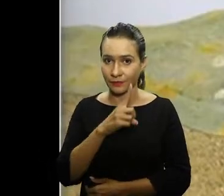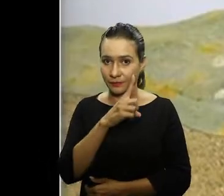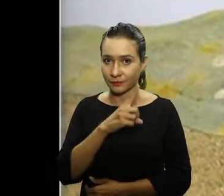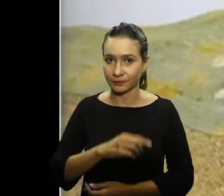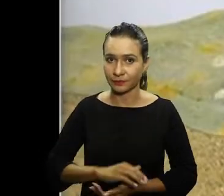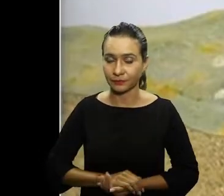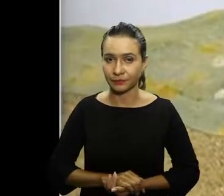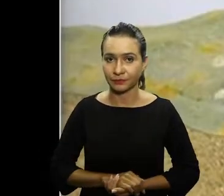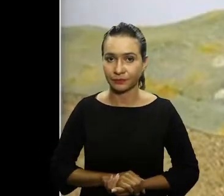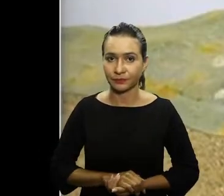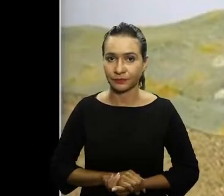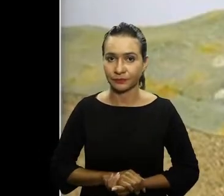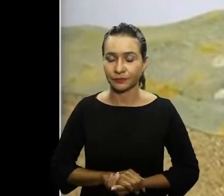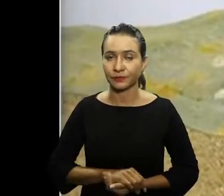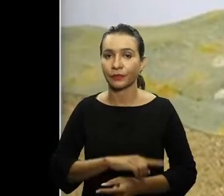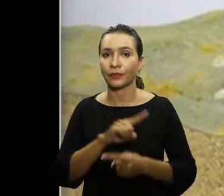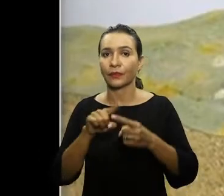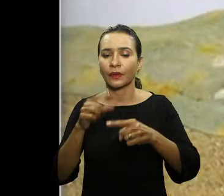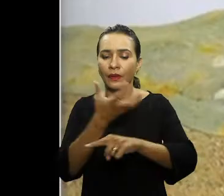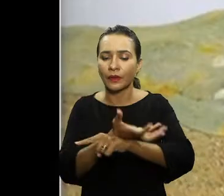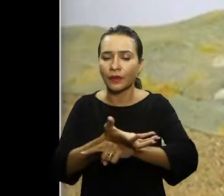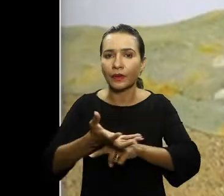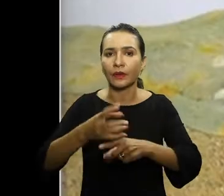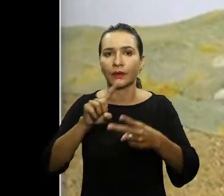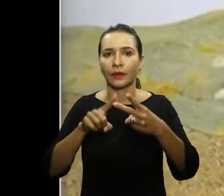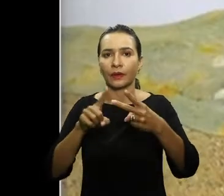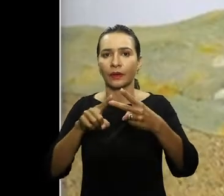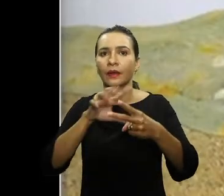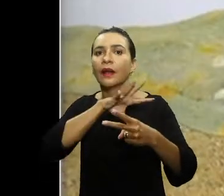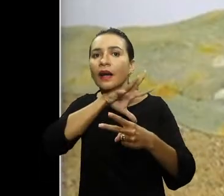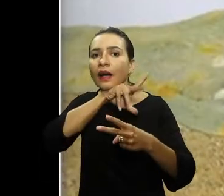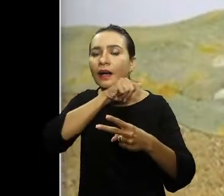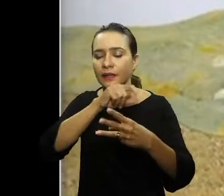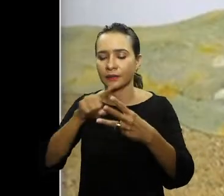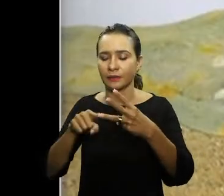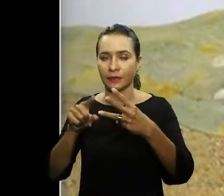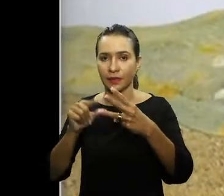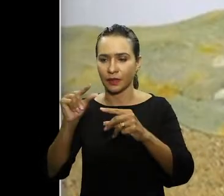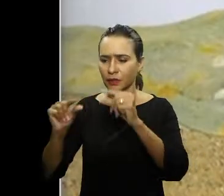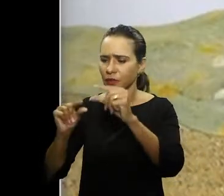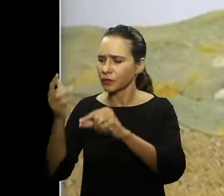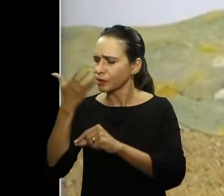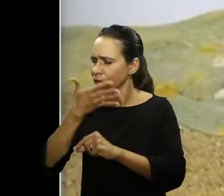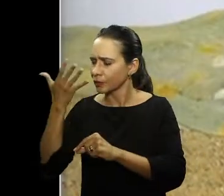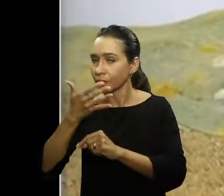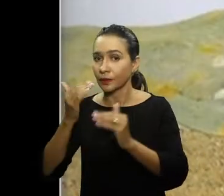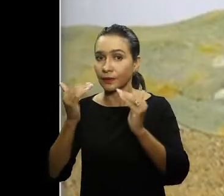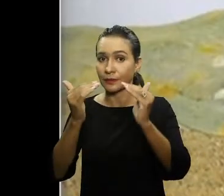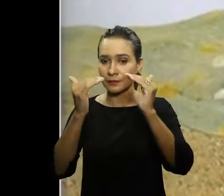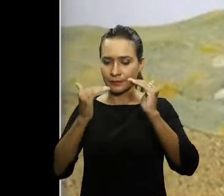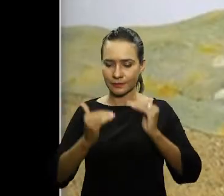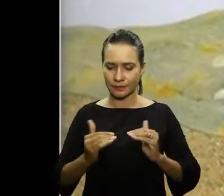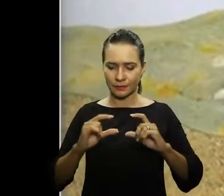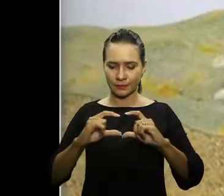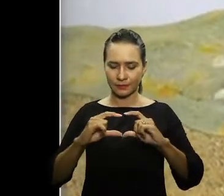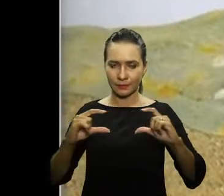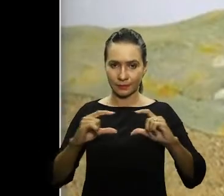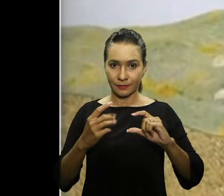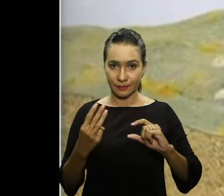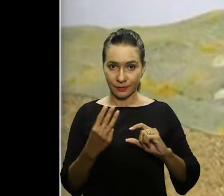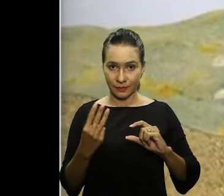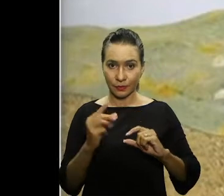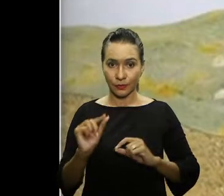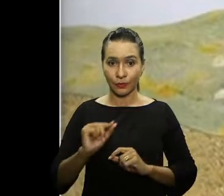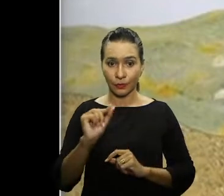pela vegetação, pelos animais e por alguns micro-organismos. E na parte inferior da figura, nós